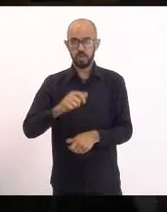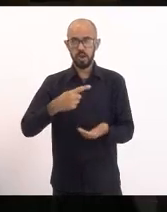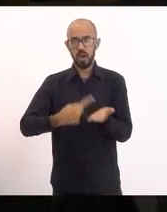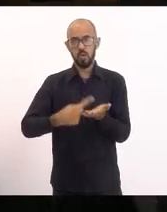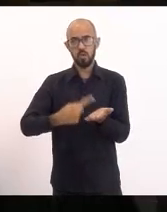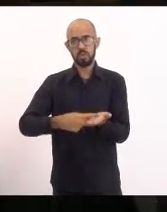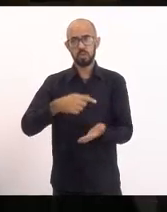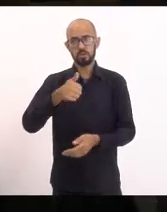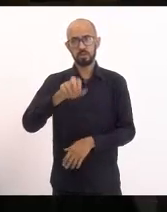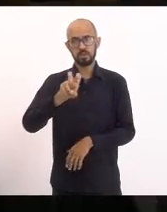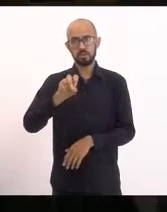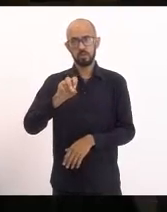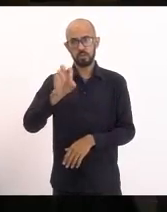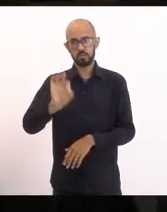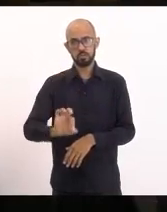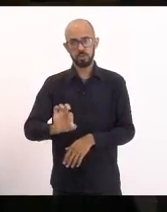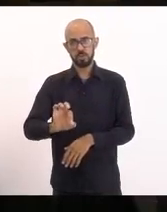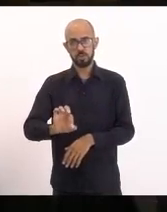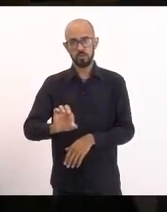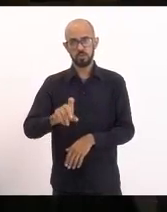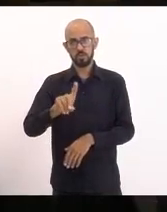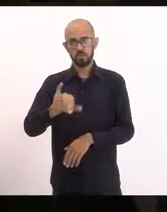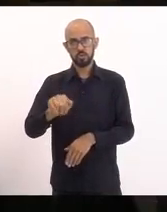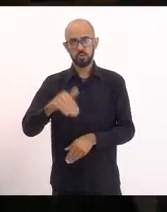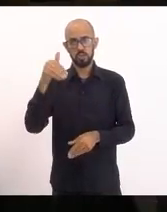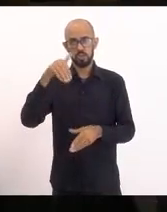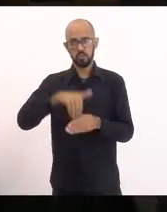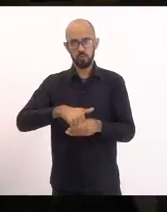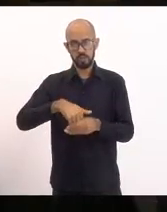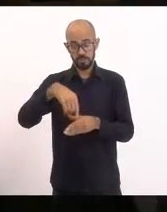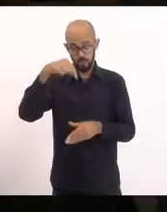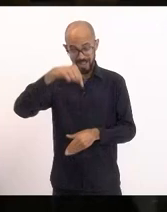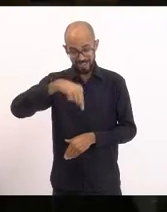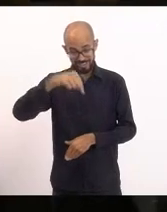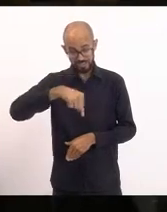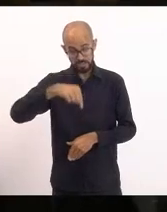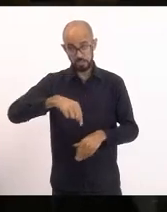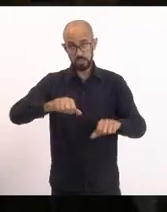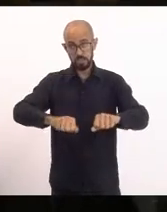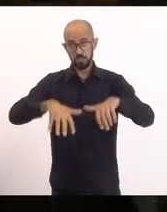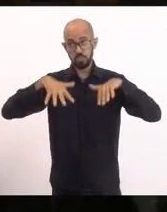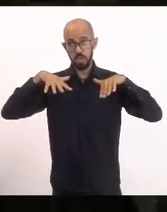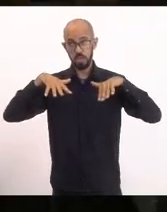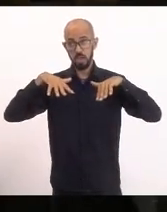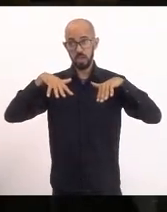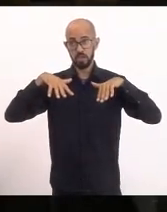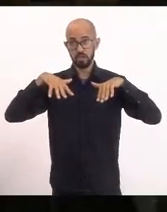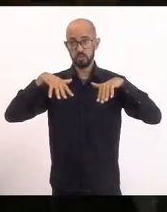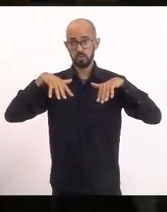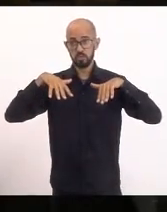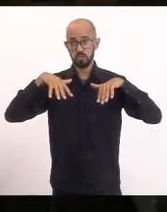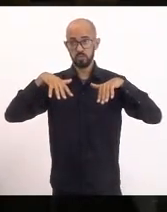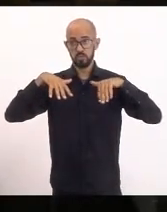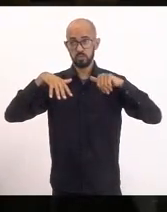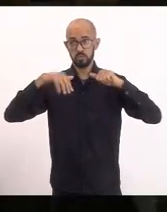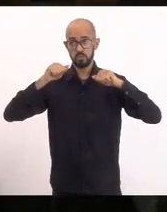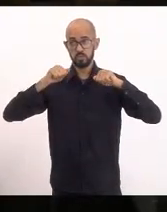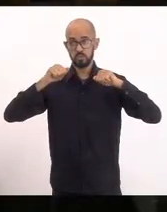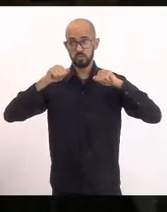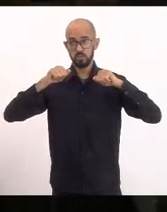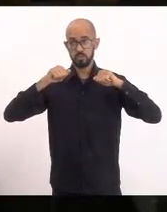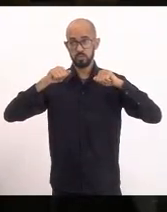150%. E já no dia de votação, aqui, no plenário, atrás da